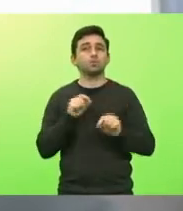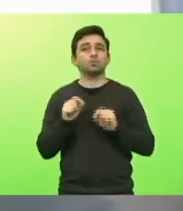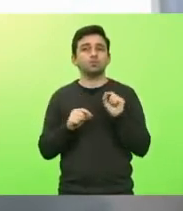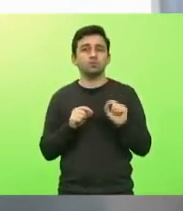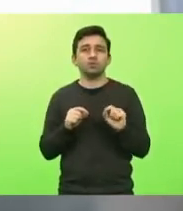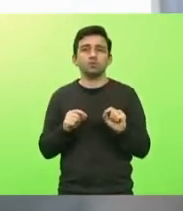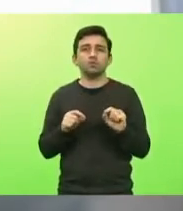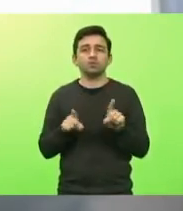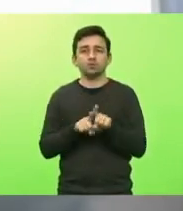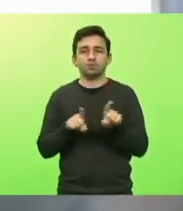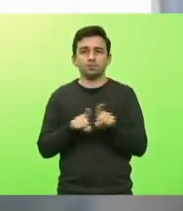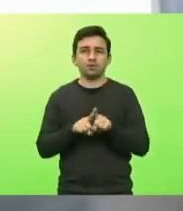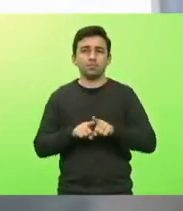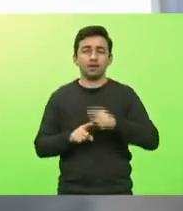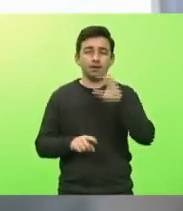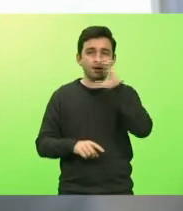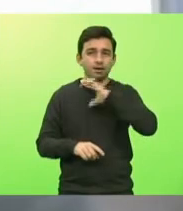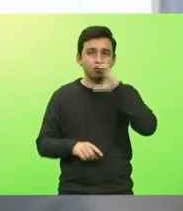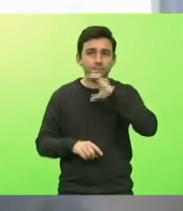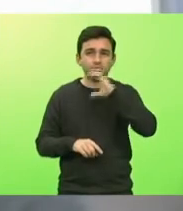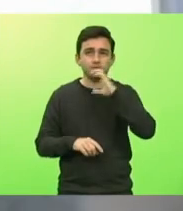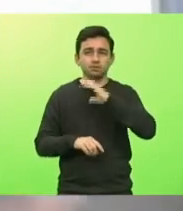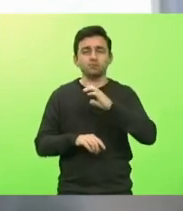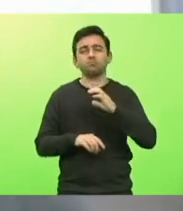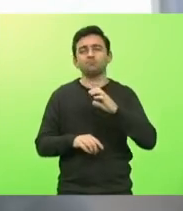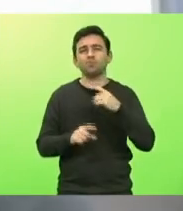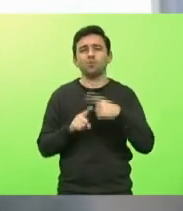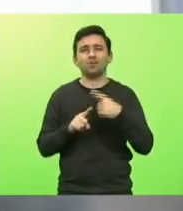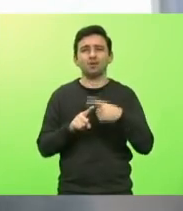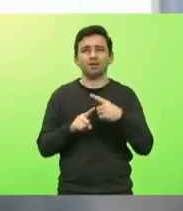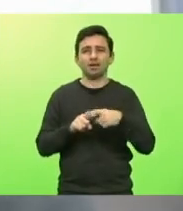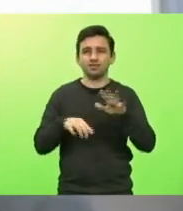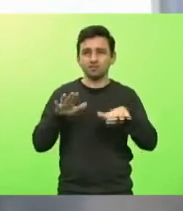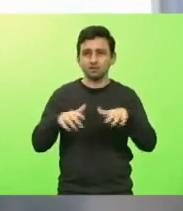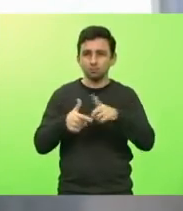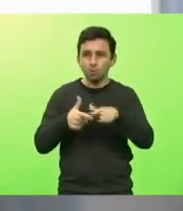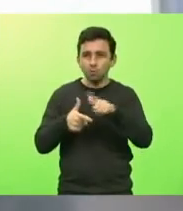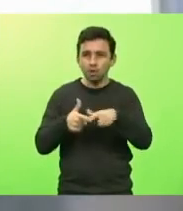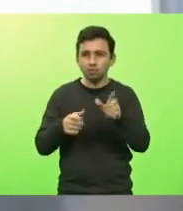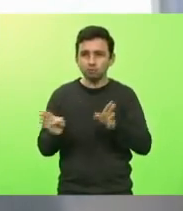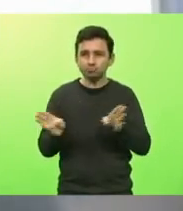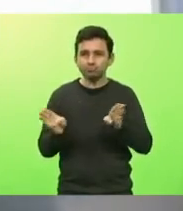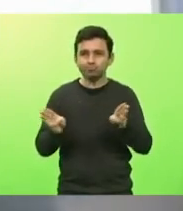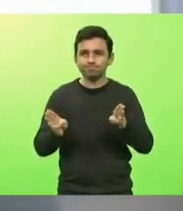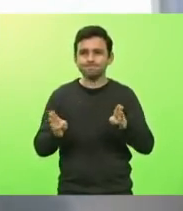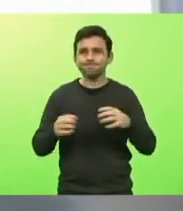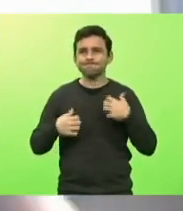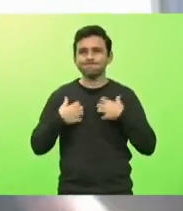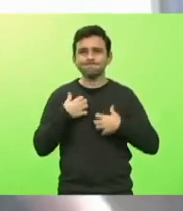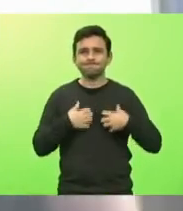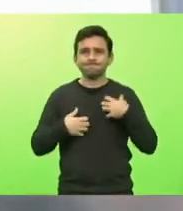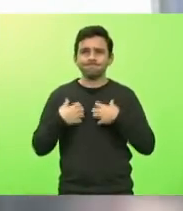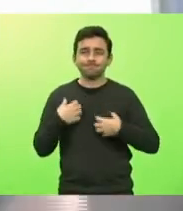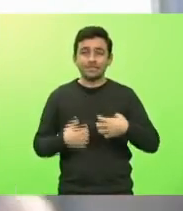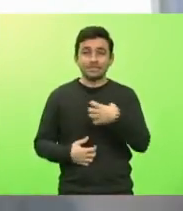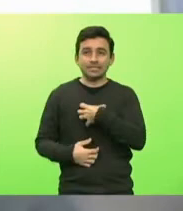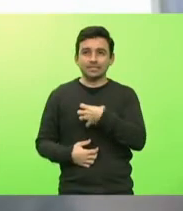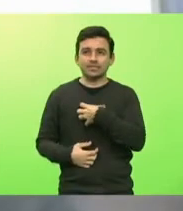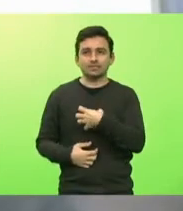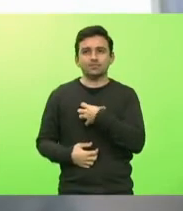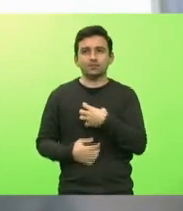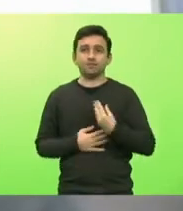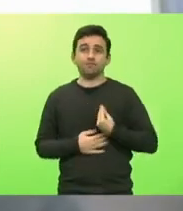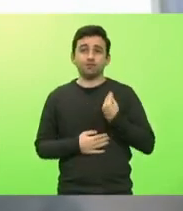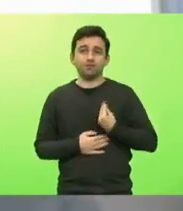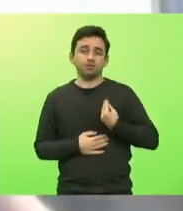também muito ágil, porque esses momentos dramáticos mexem com a emoção e com a vida